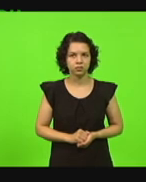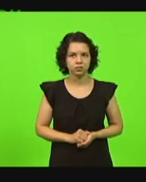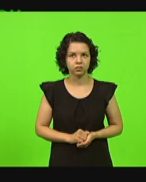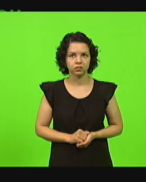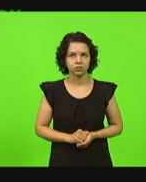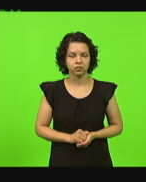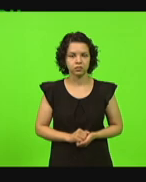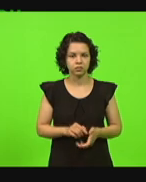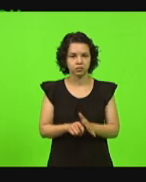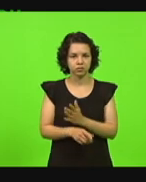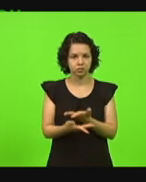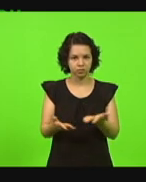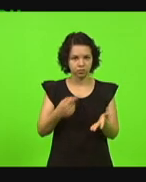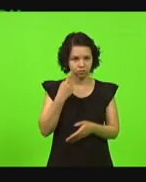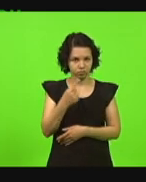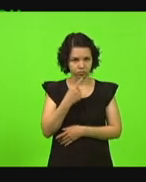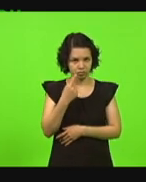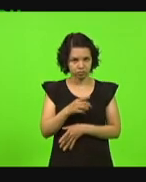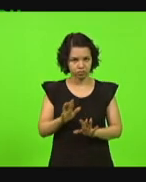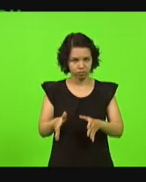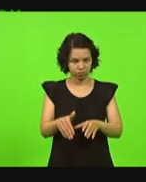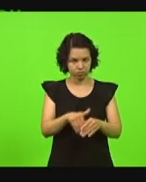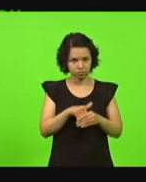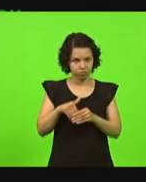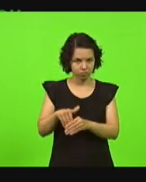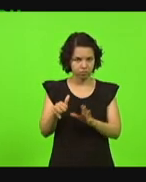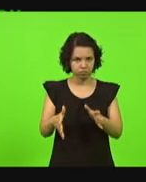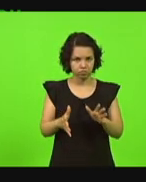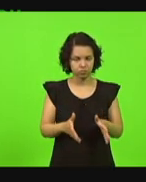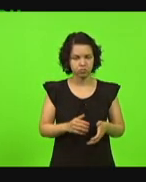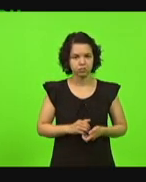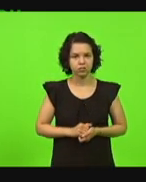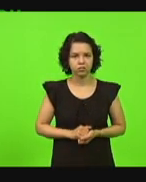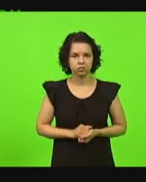Consulto, senhores deputados, se todos exercerem seu direito de voto.